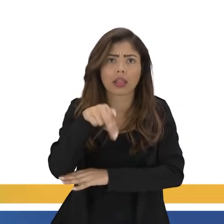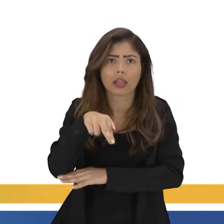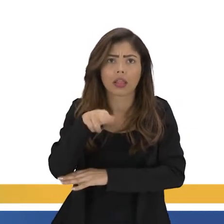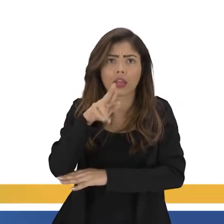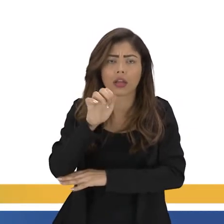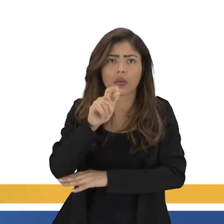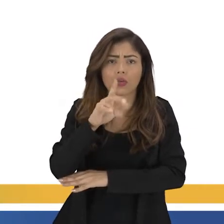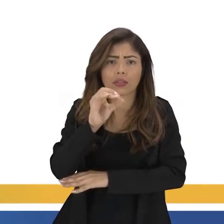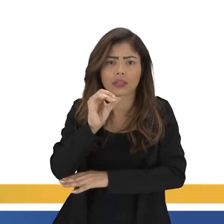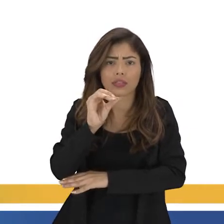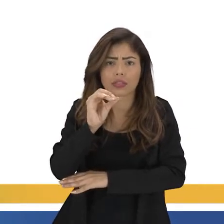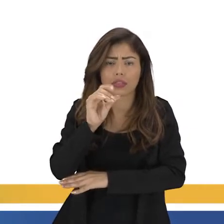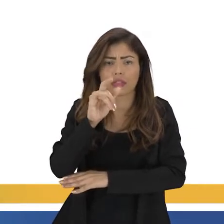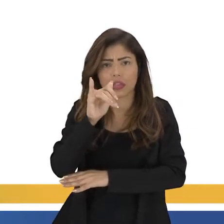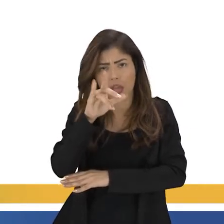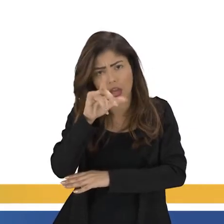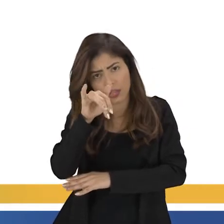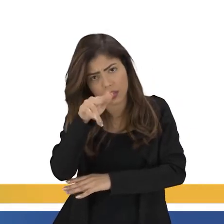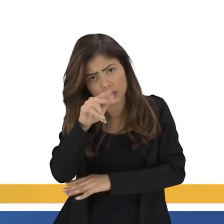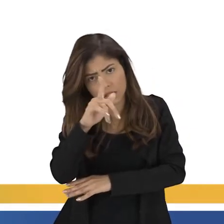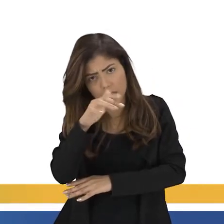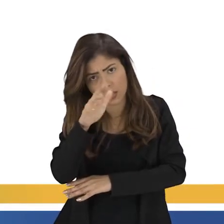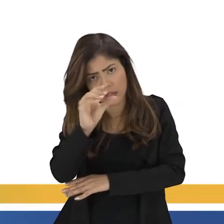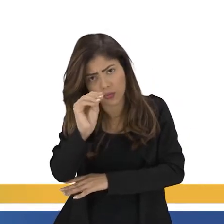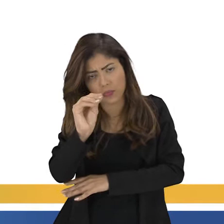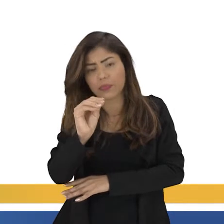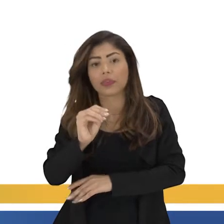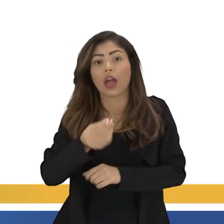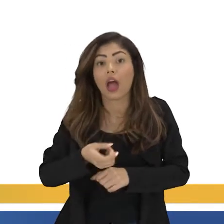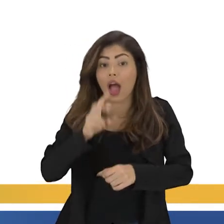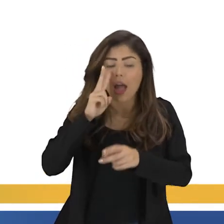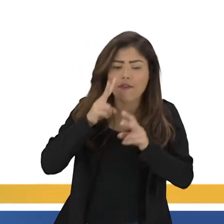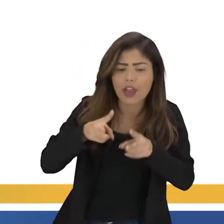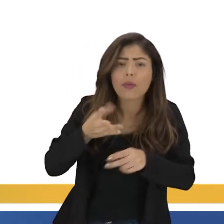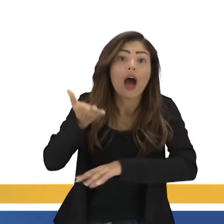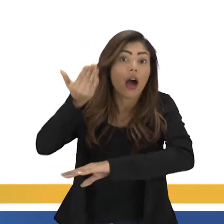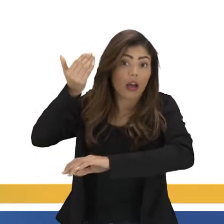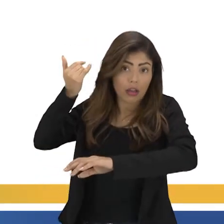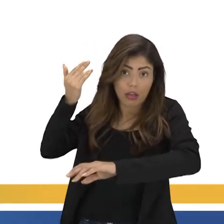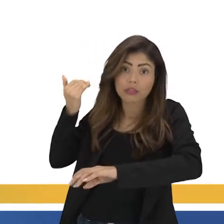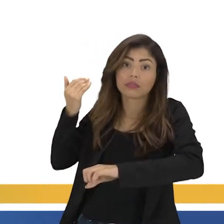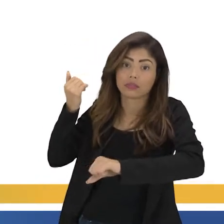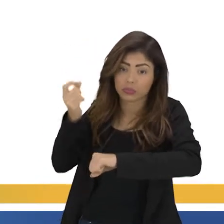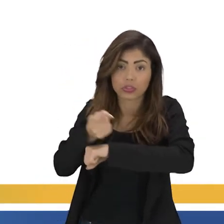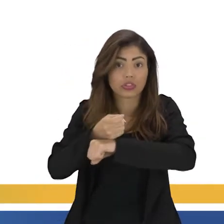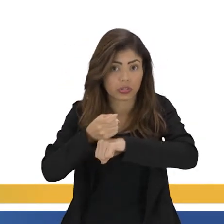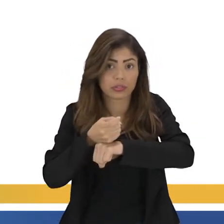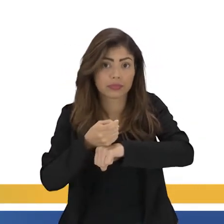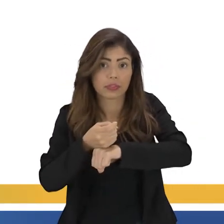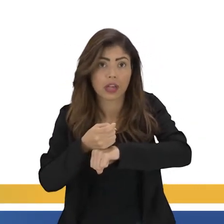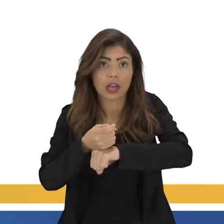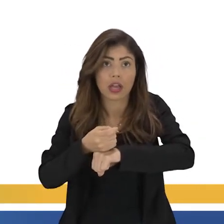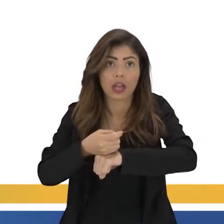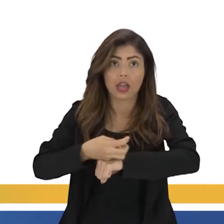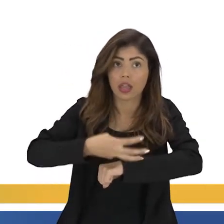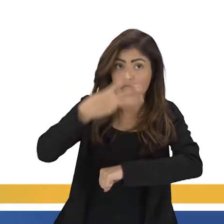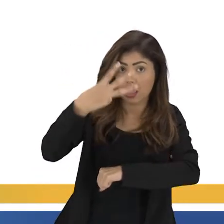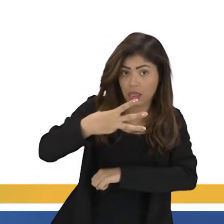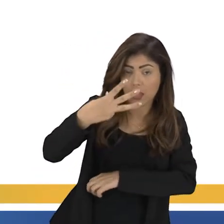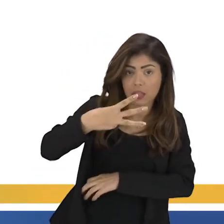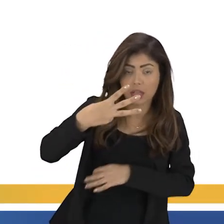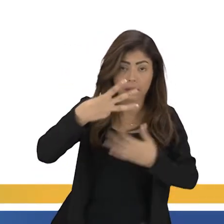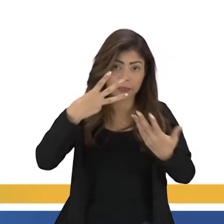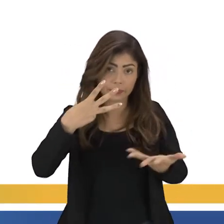que o adjetivo vem antes do substantivo. Na terceira